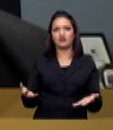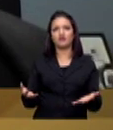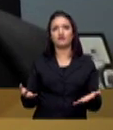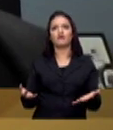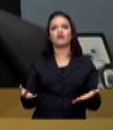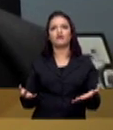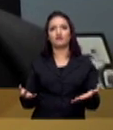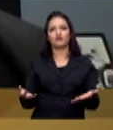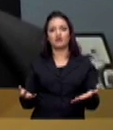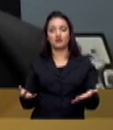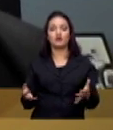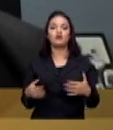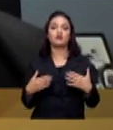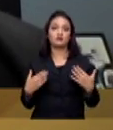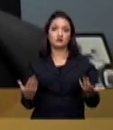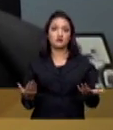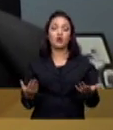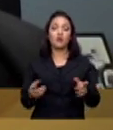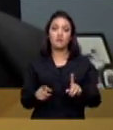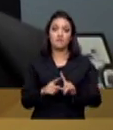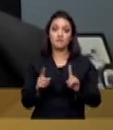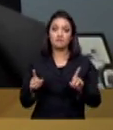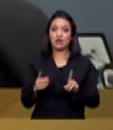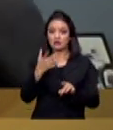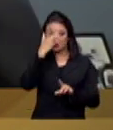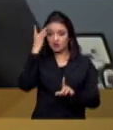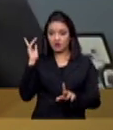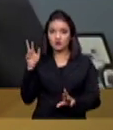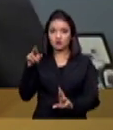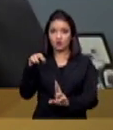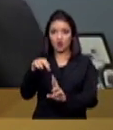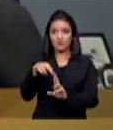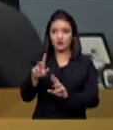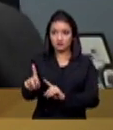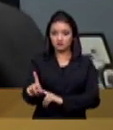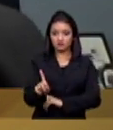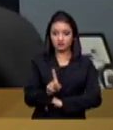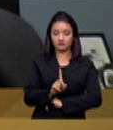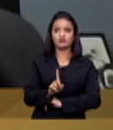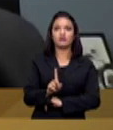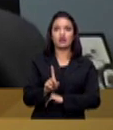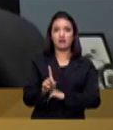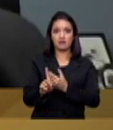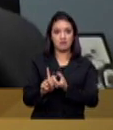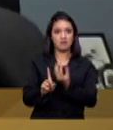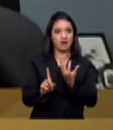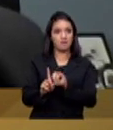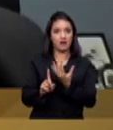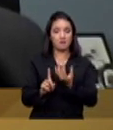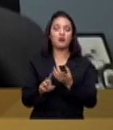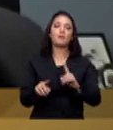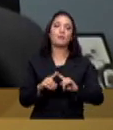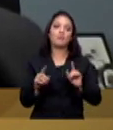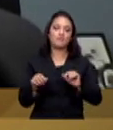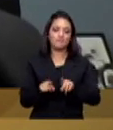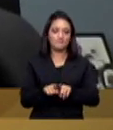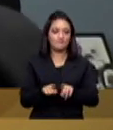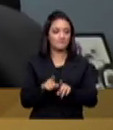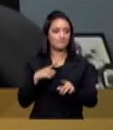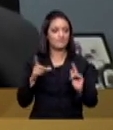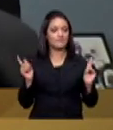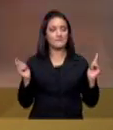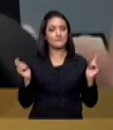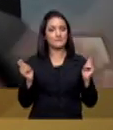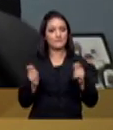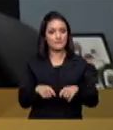a pessoa jurídica de direito público. Mas é claro, não nego a possibilidade de que